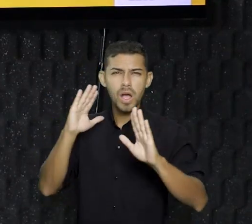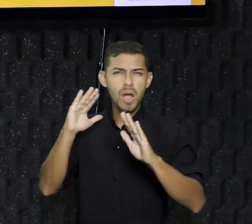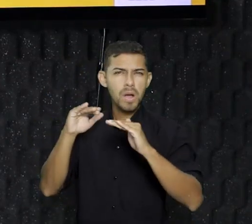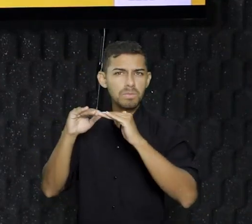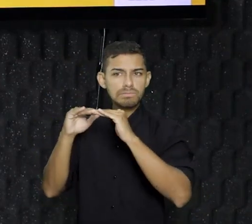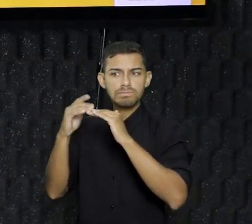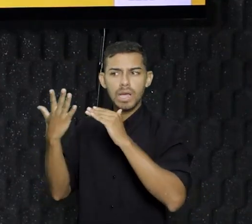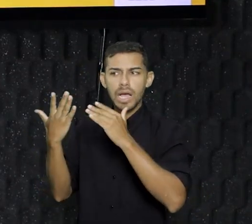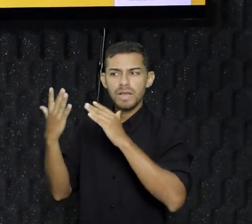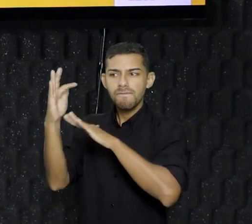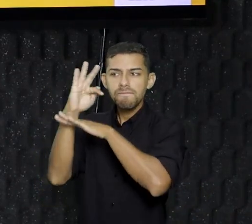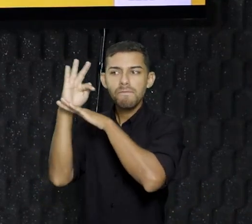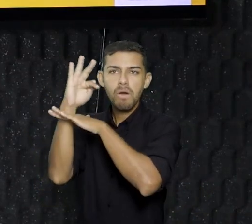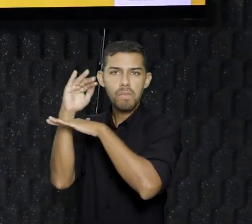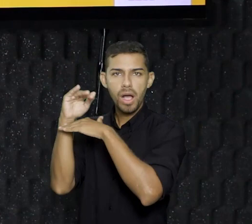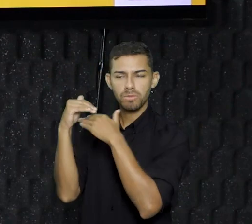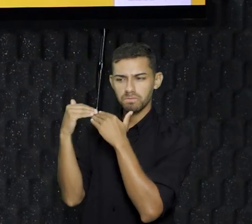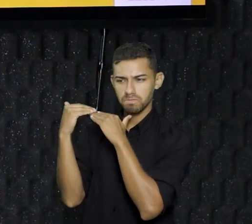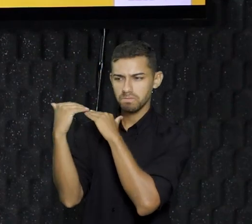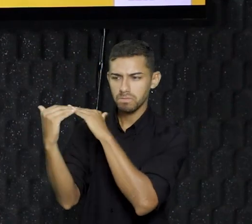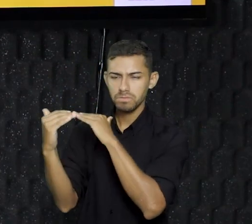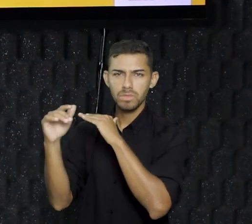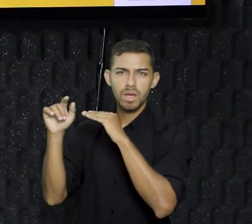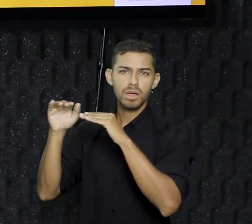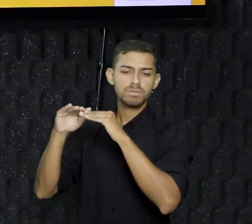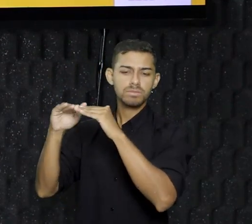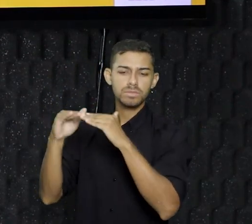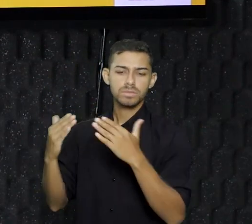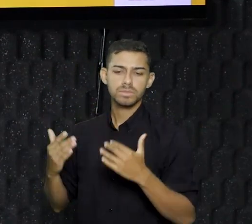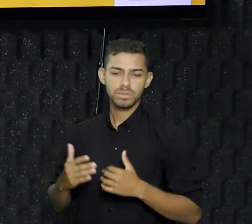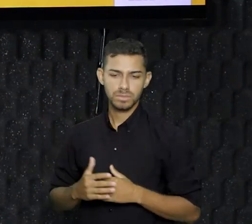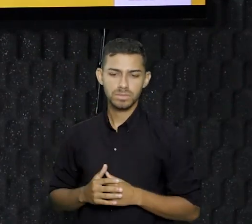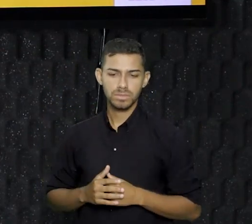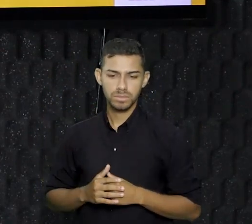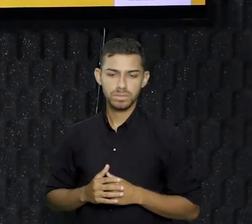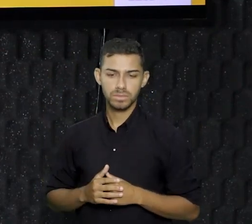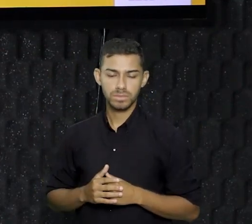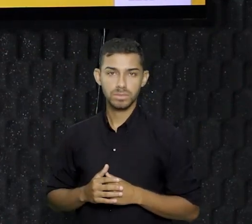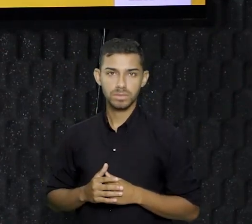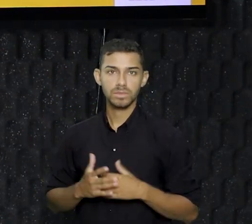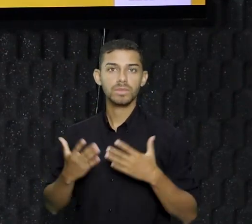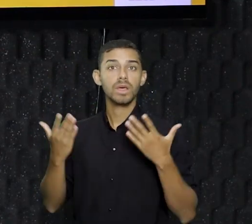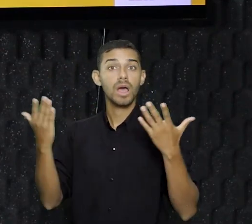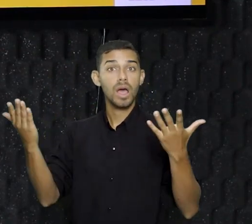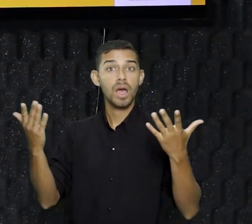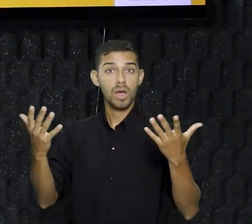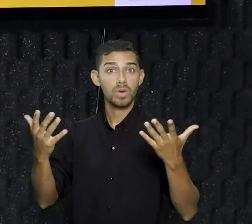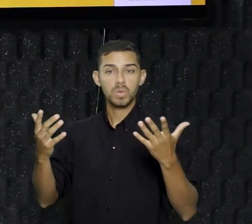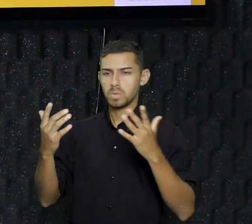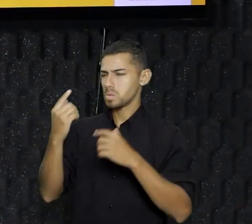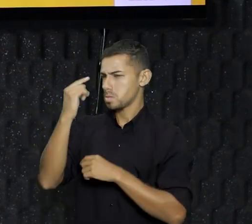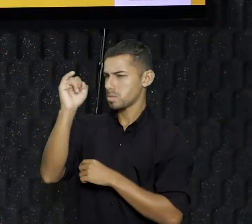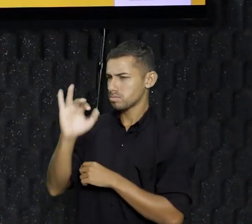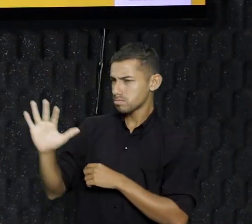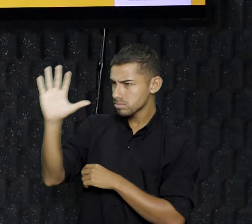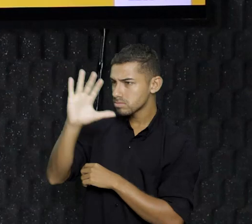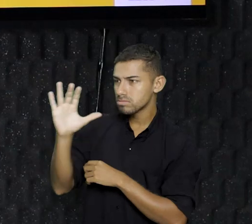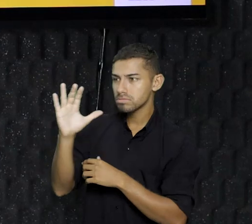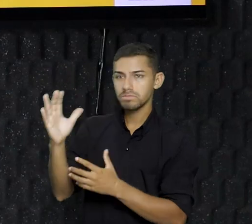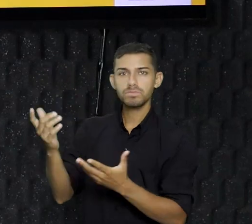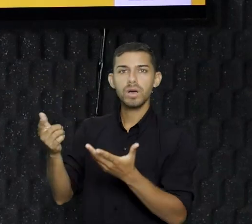a idade dela onde ela diz assim saiu bastante expressionista né que é uma modalidade